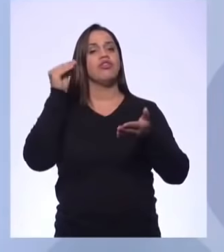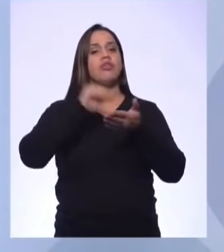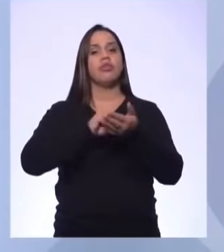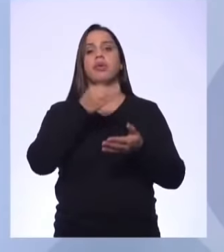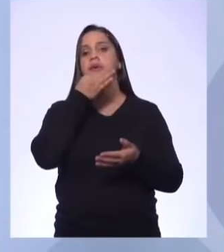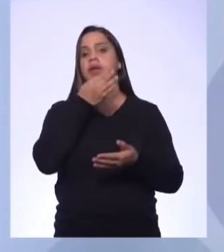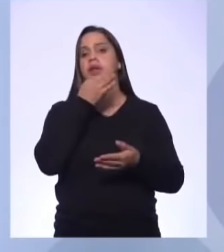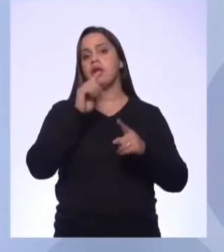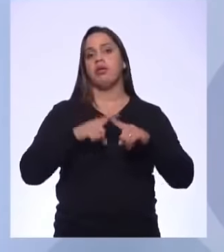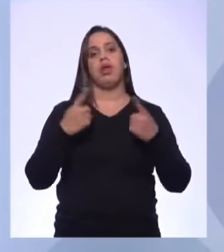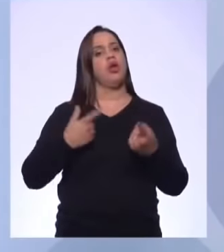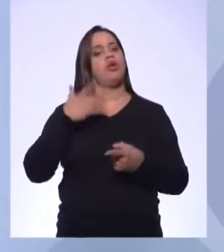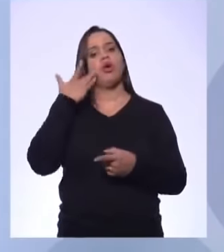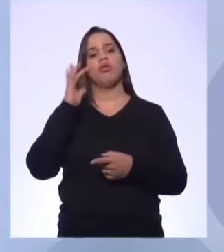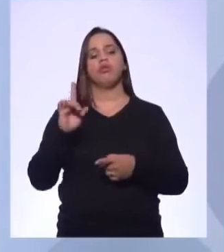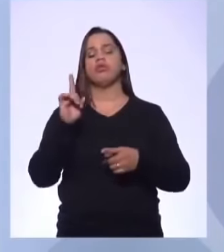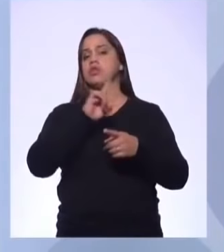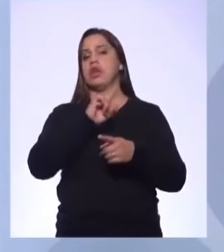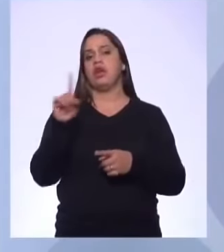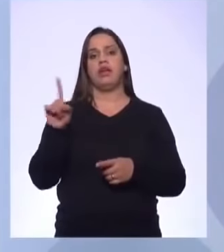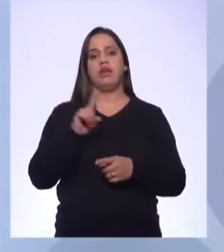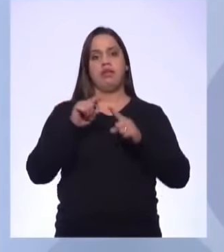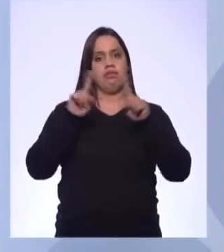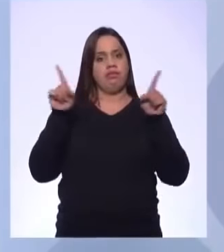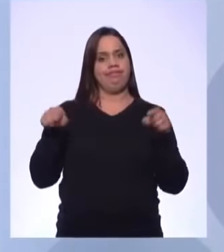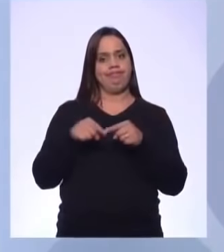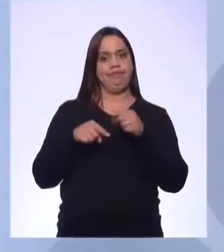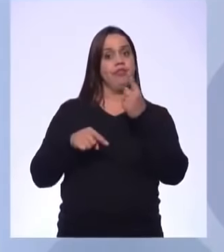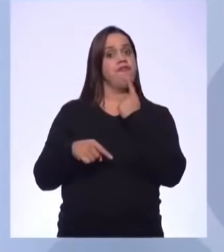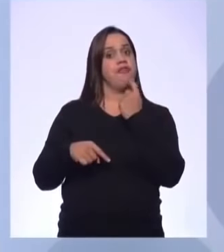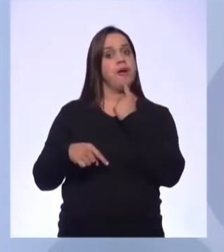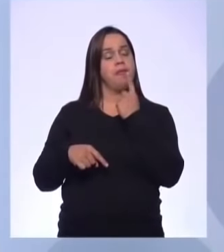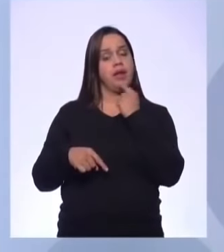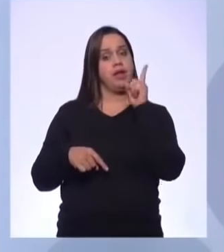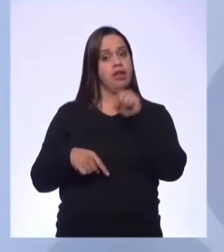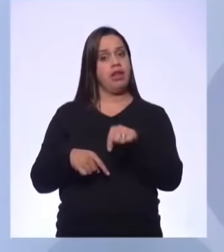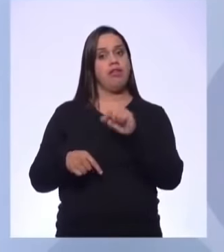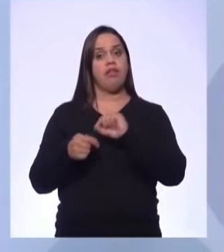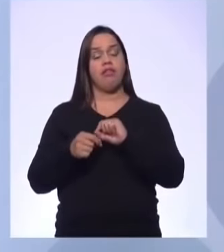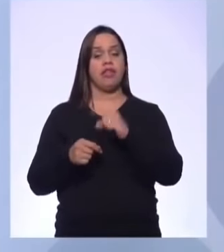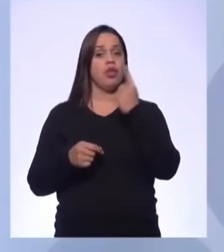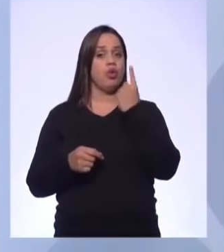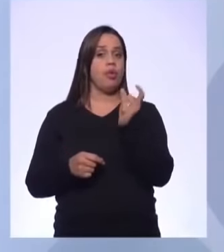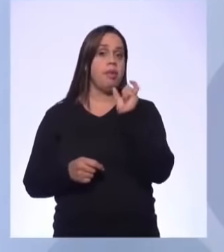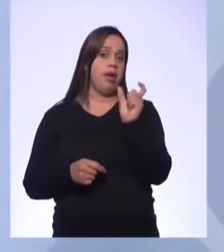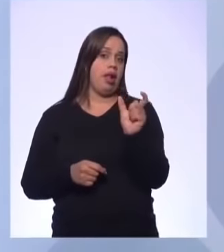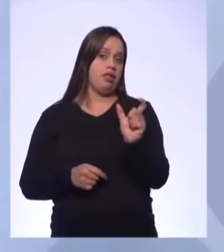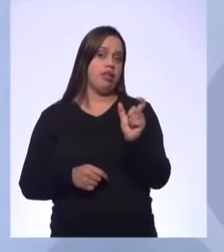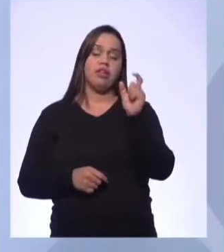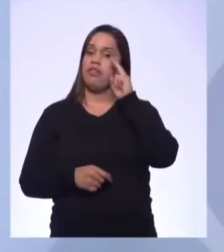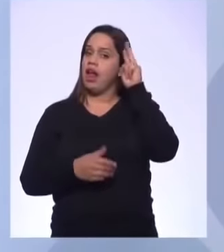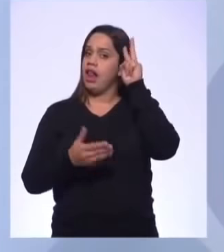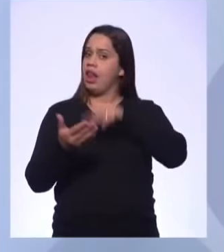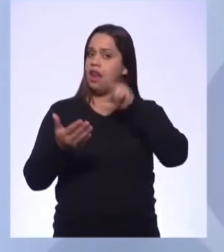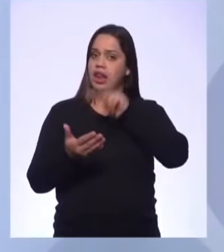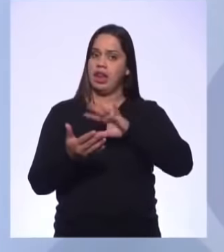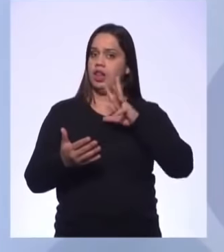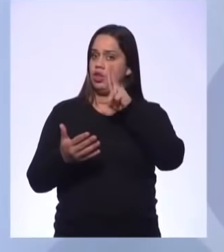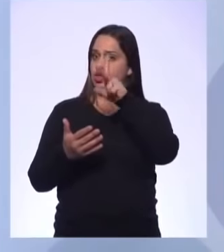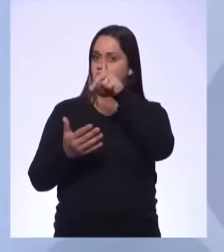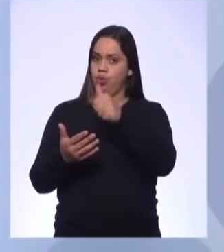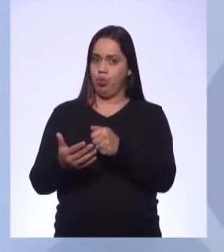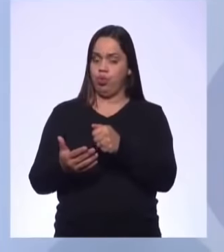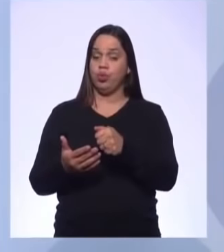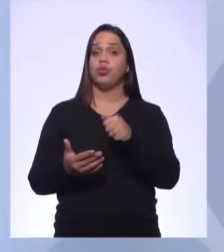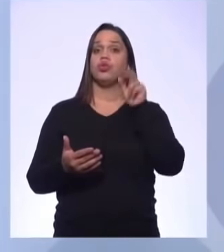não sei todo esse pedaço, ó. É isso que você vai fazer com uma palavra. Você vai ler toda a sentença,